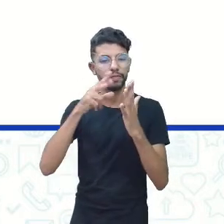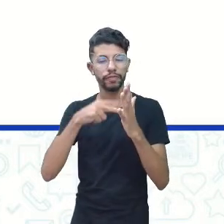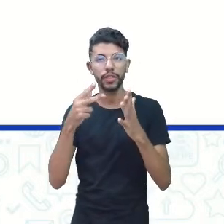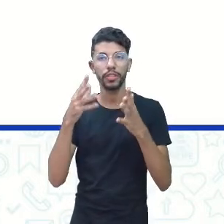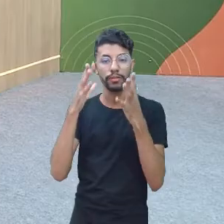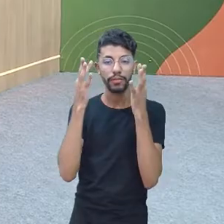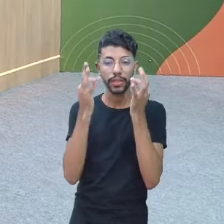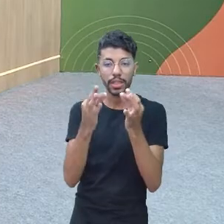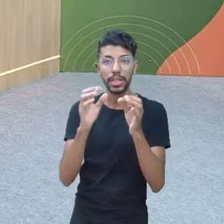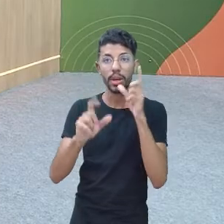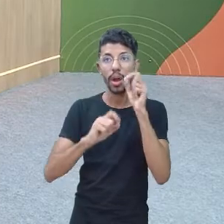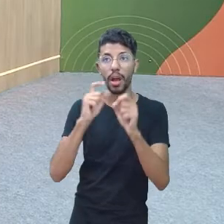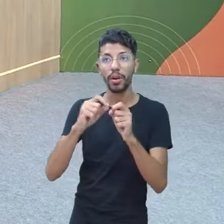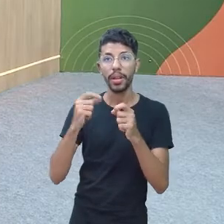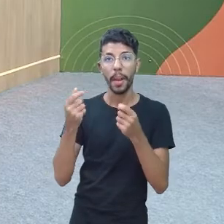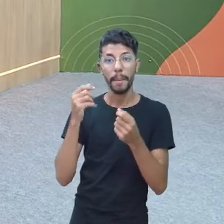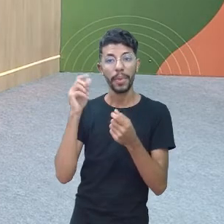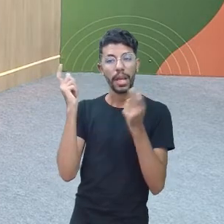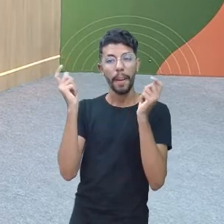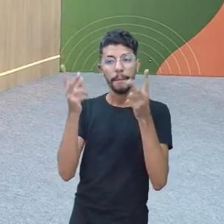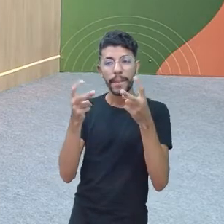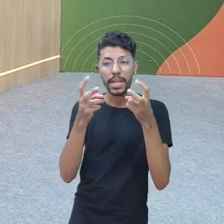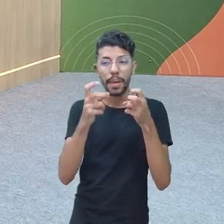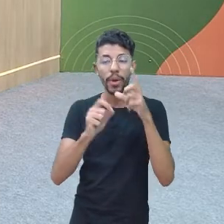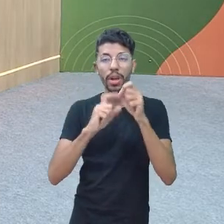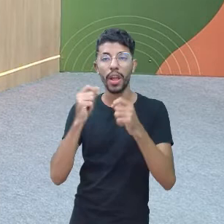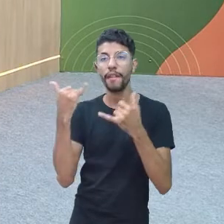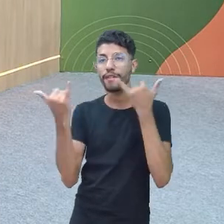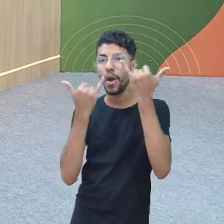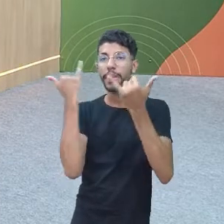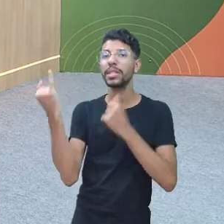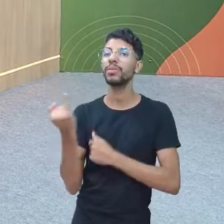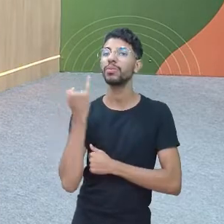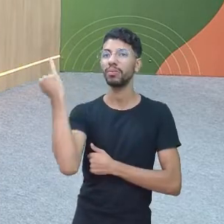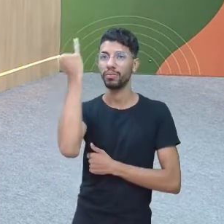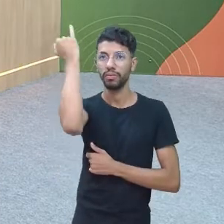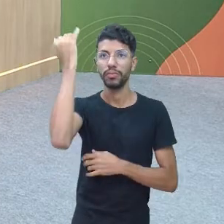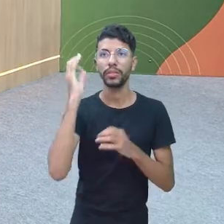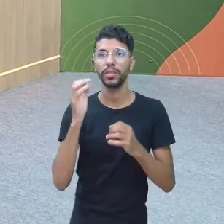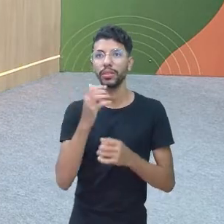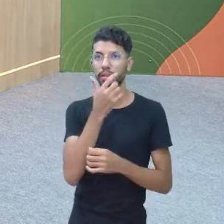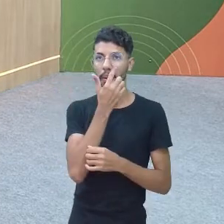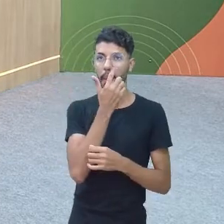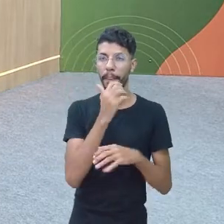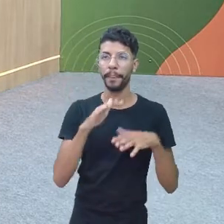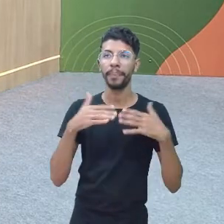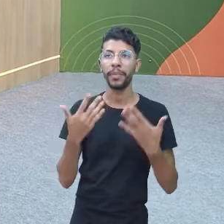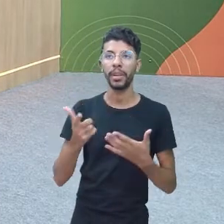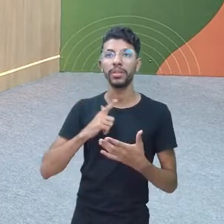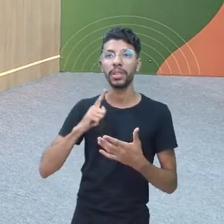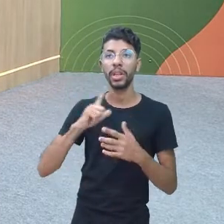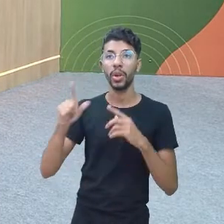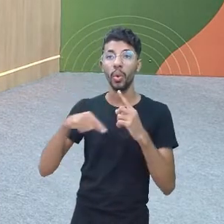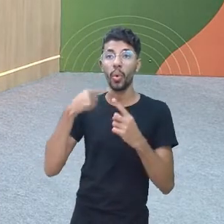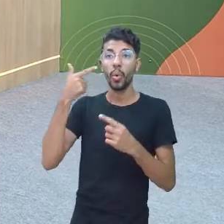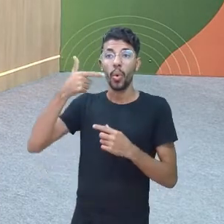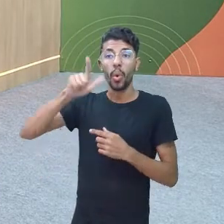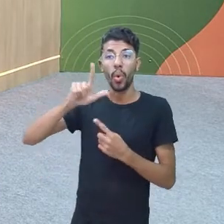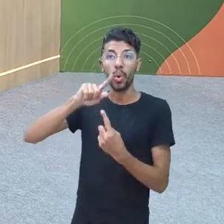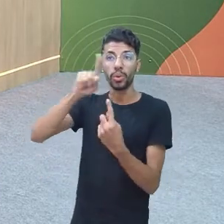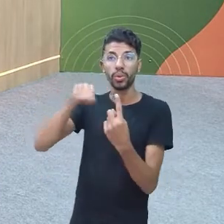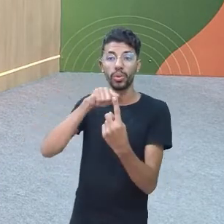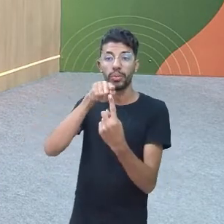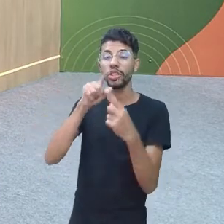são importantes, tá bom? Agora sim, ó, eu tenho uma outra conclusão. Eu tenho que